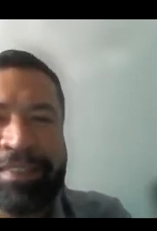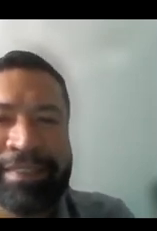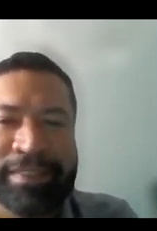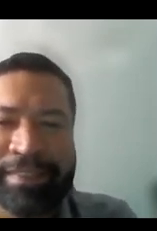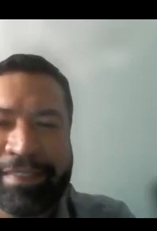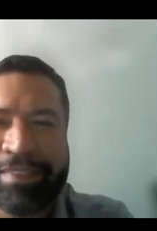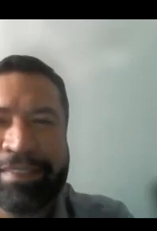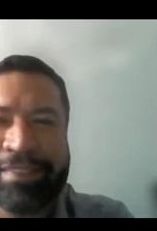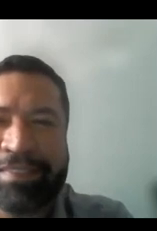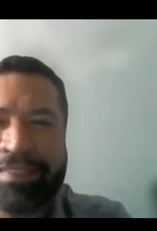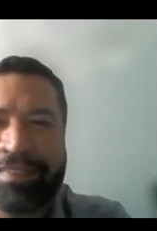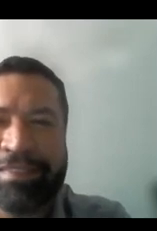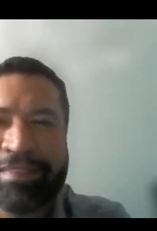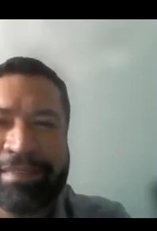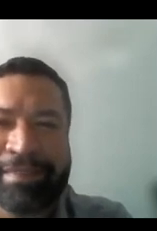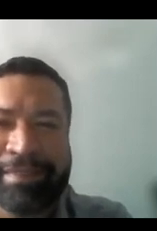Oi, boa tarde a vocês.